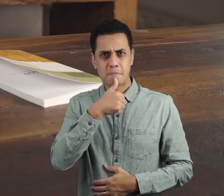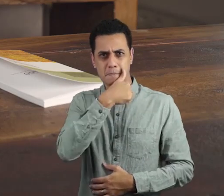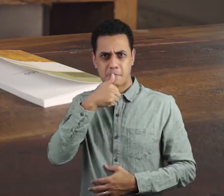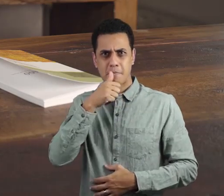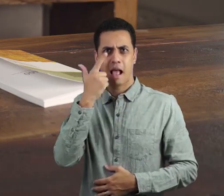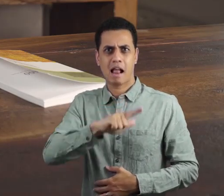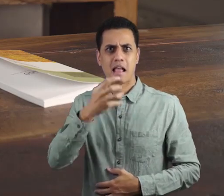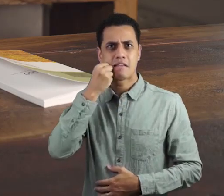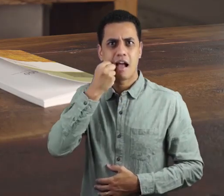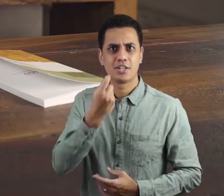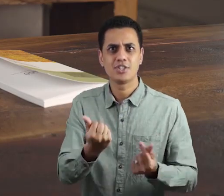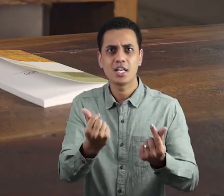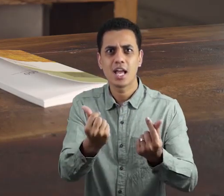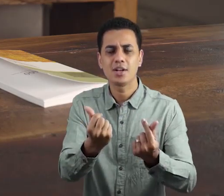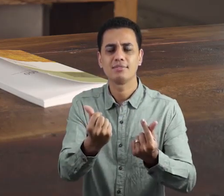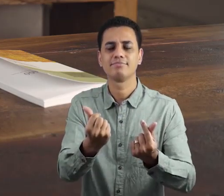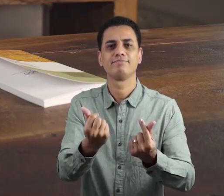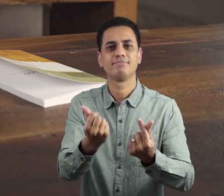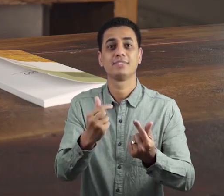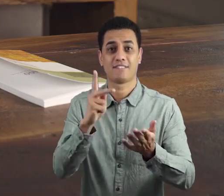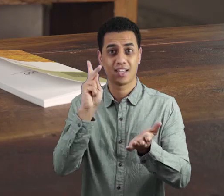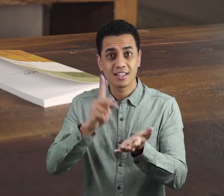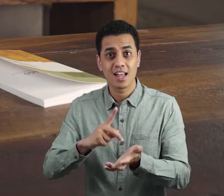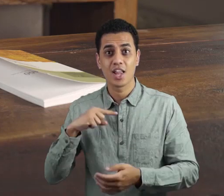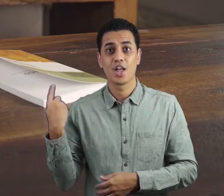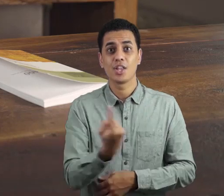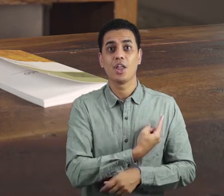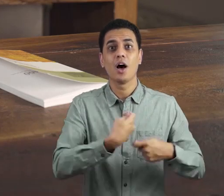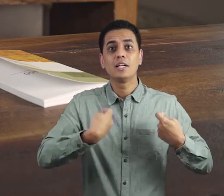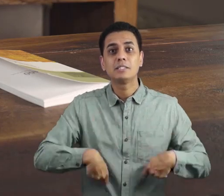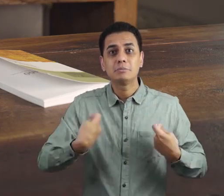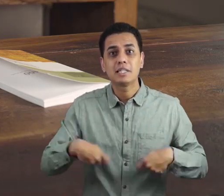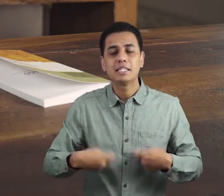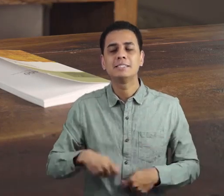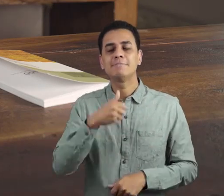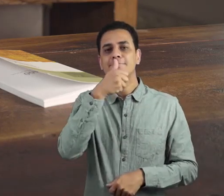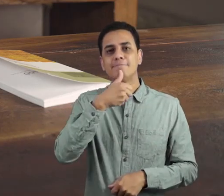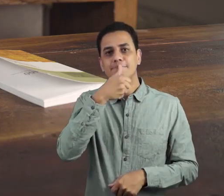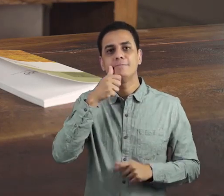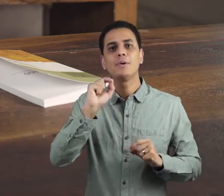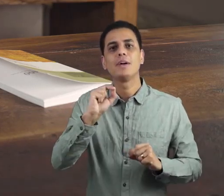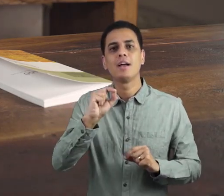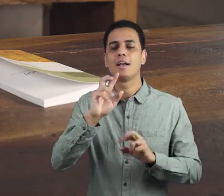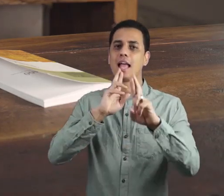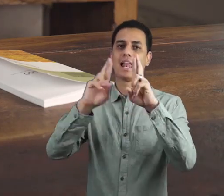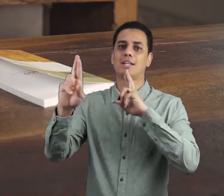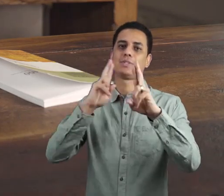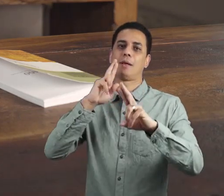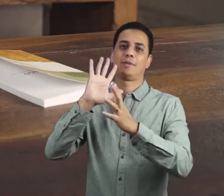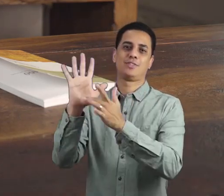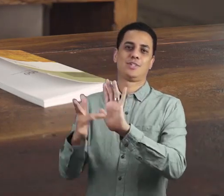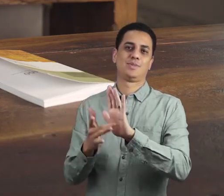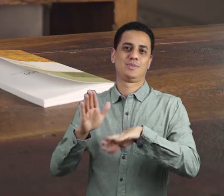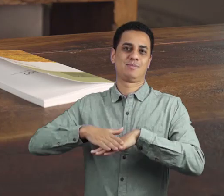nós precisamos colocar a esperança do nosso futuro em Jesus. Percebe como é fácil? Vale apenas trocar